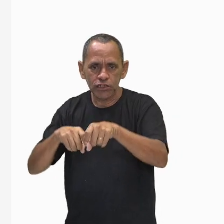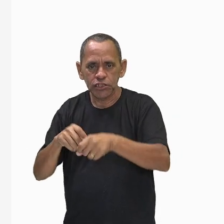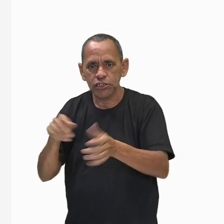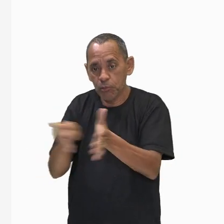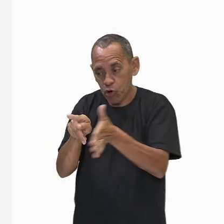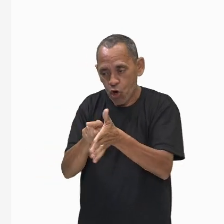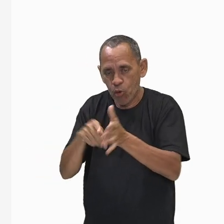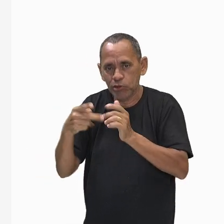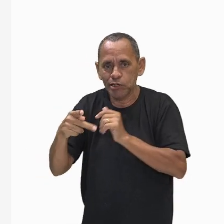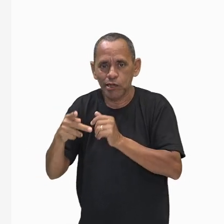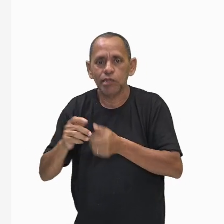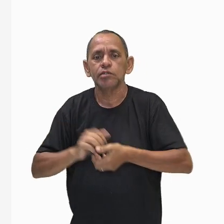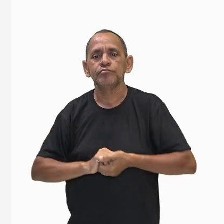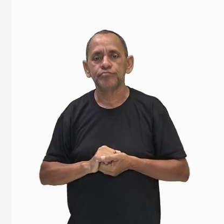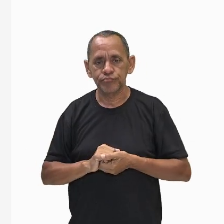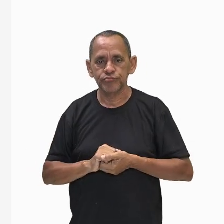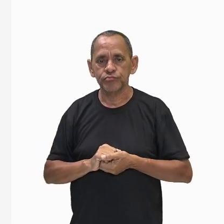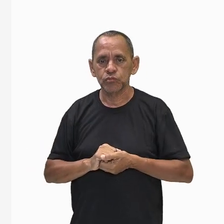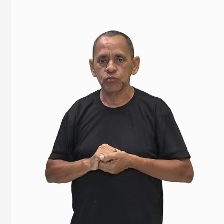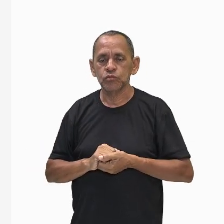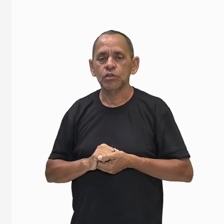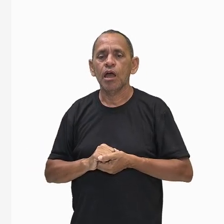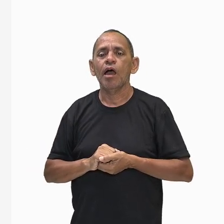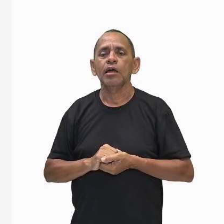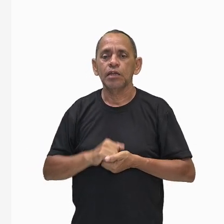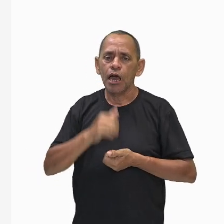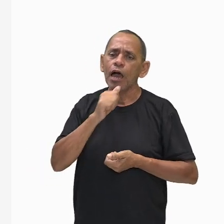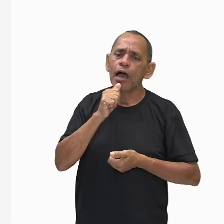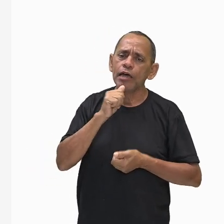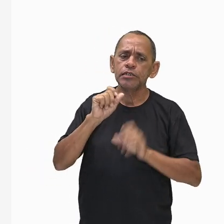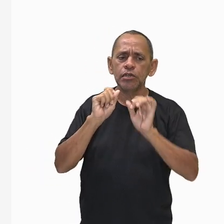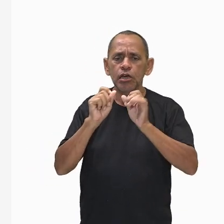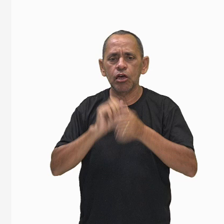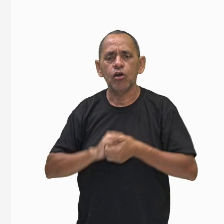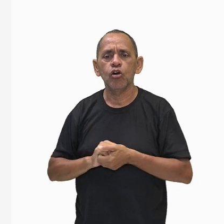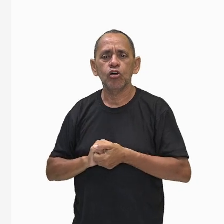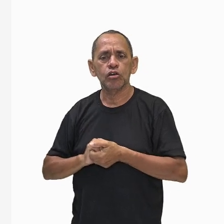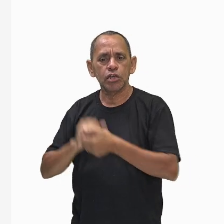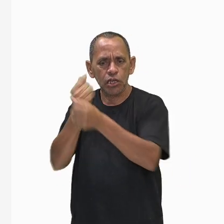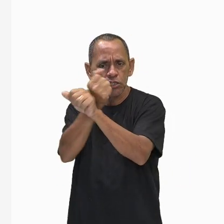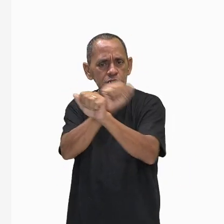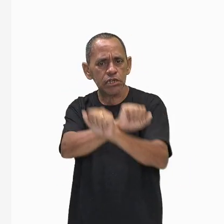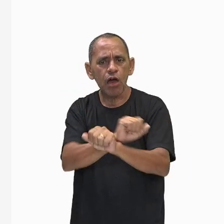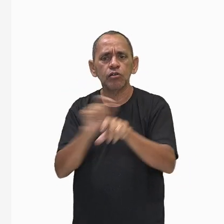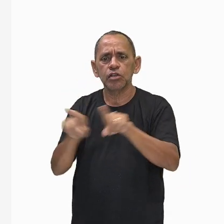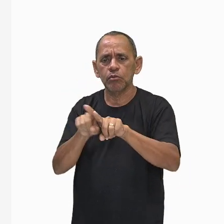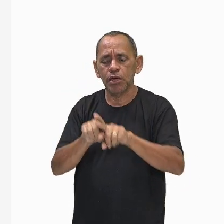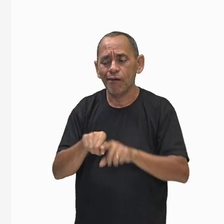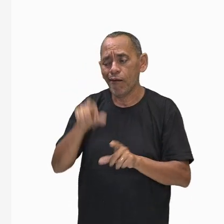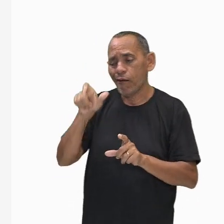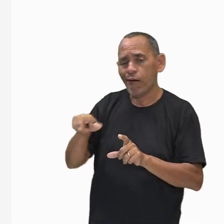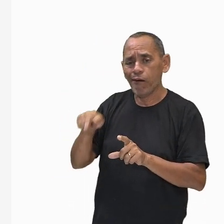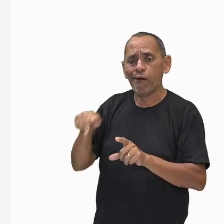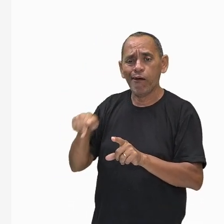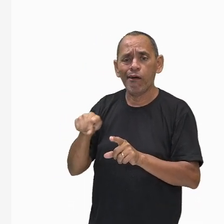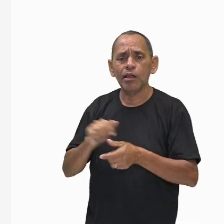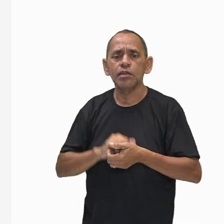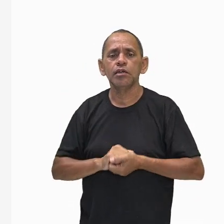obra escravizada, tá, gente? E o Nicolau Campos Vergueiro foi um dos pioneiros, ele trabalhou ali com um sistema